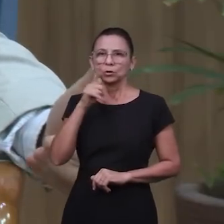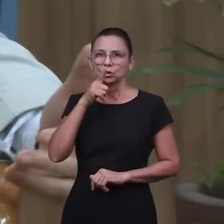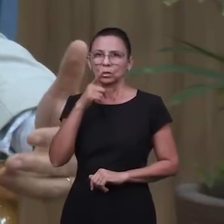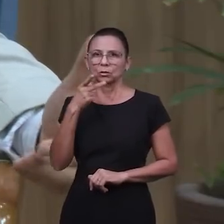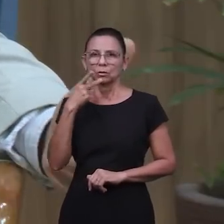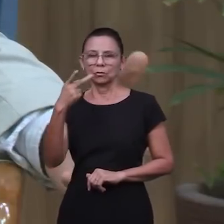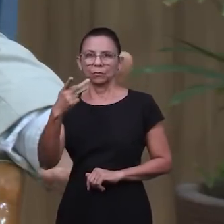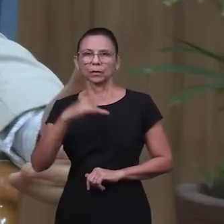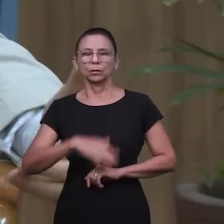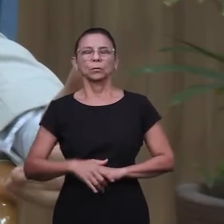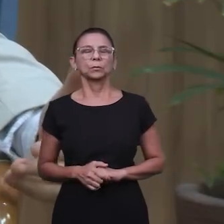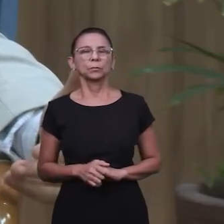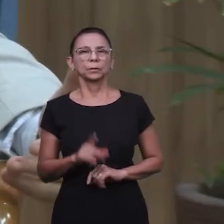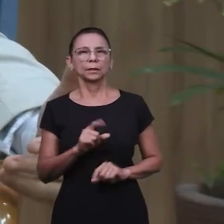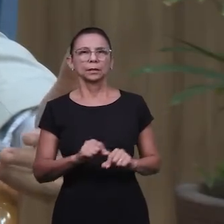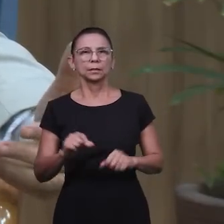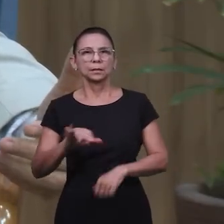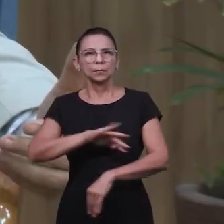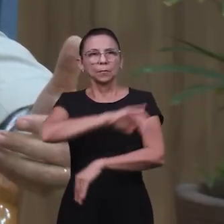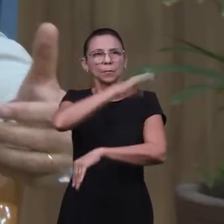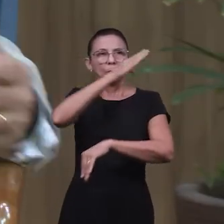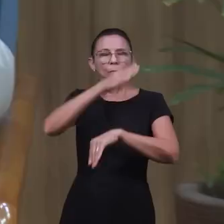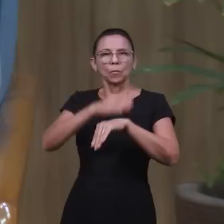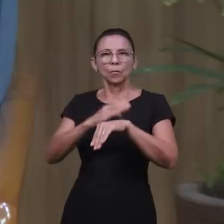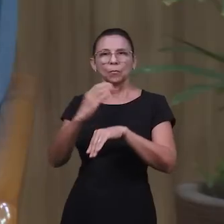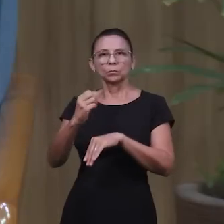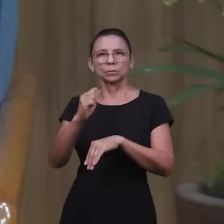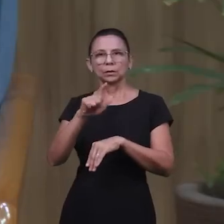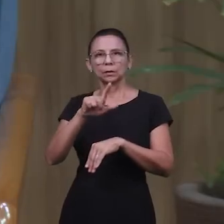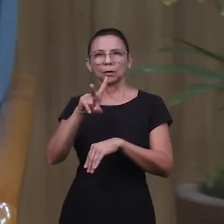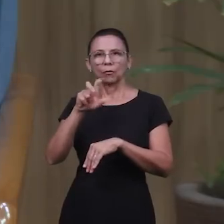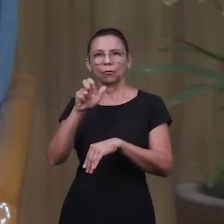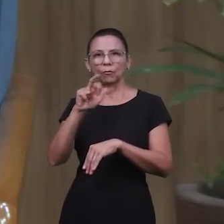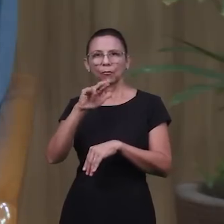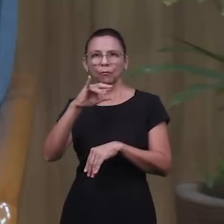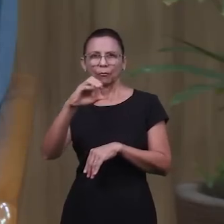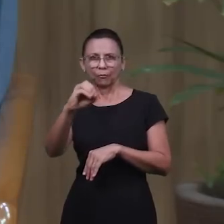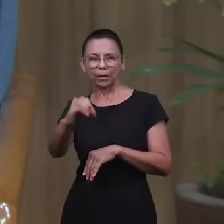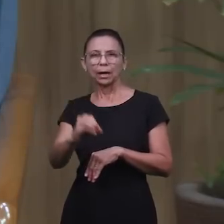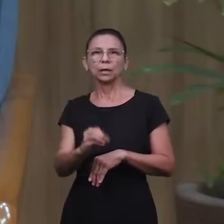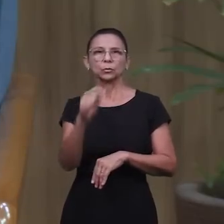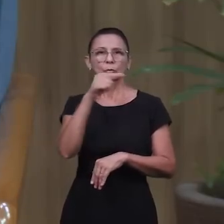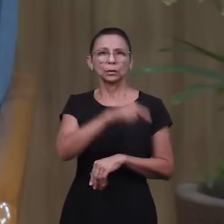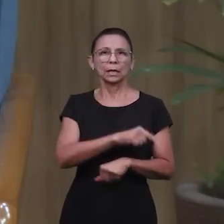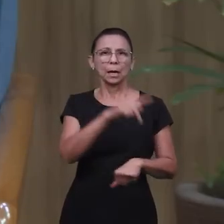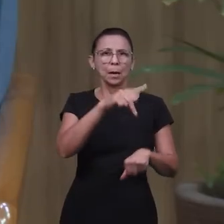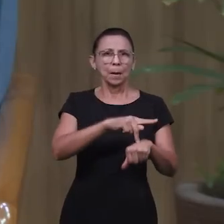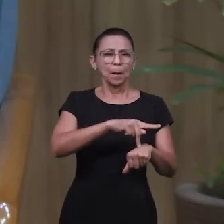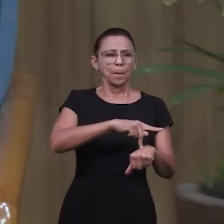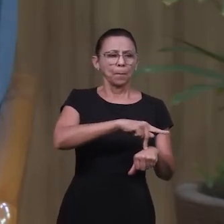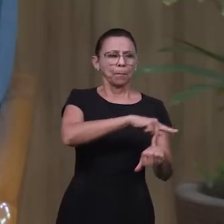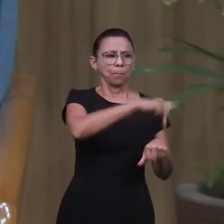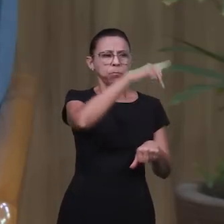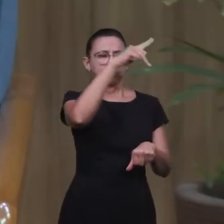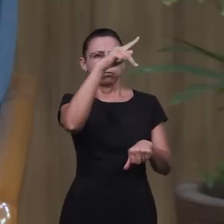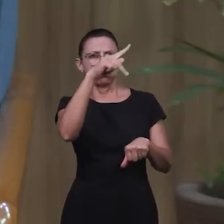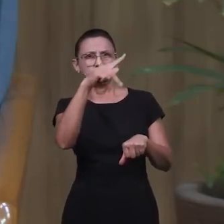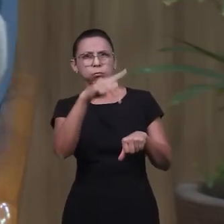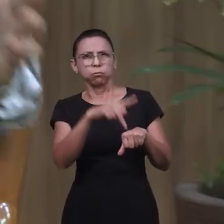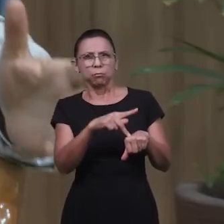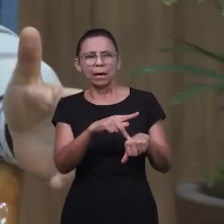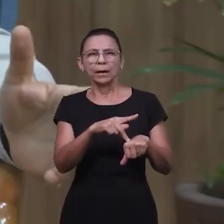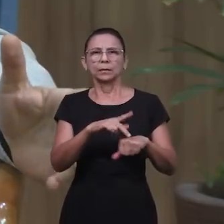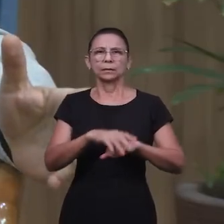Monte do Calvário tinha esse nome, porque tem a formação rochosa que existe ali, tem a forma